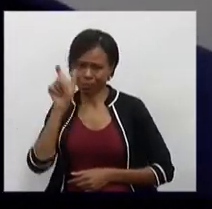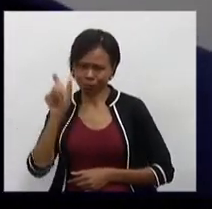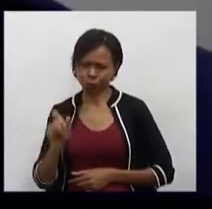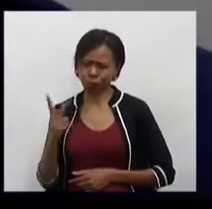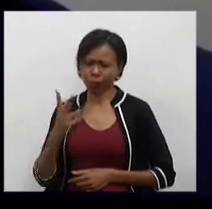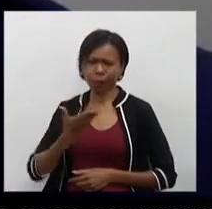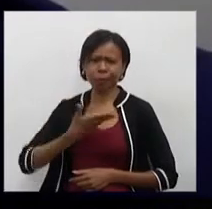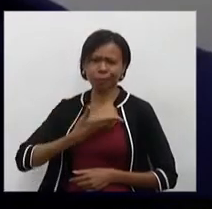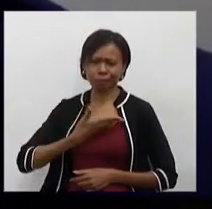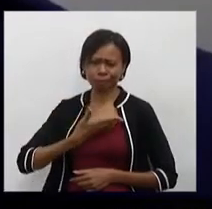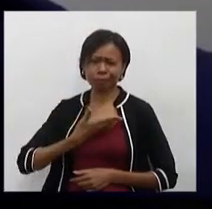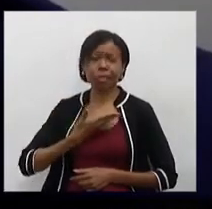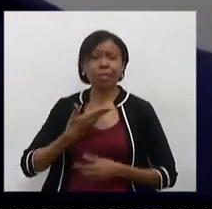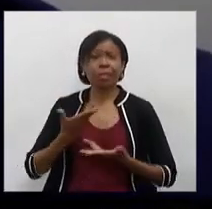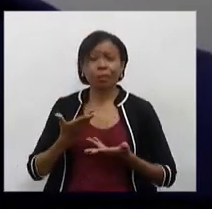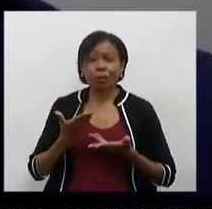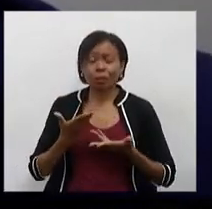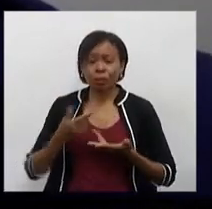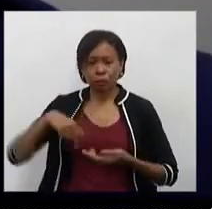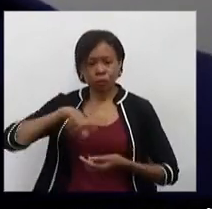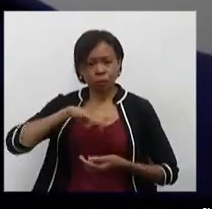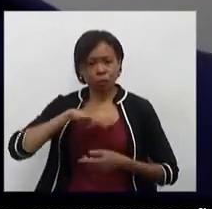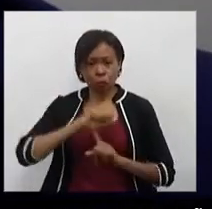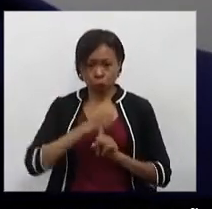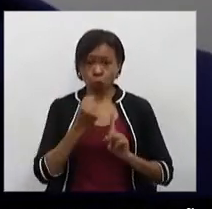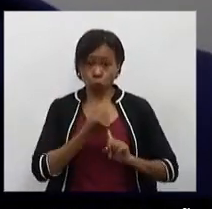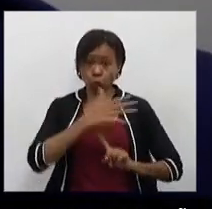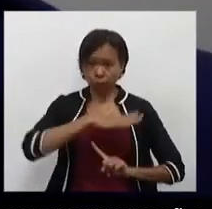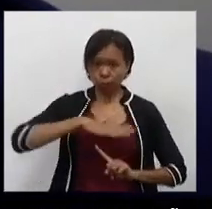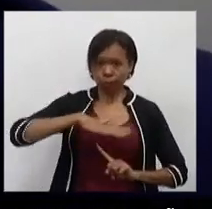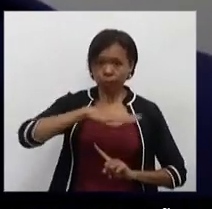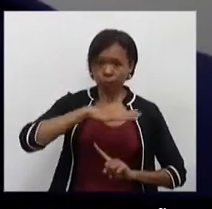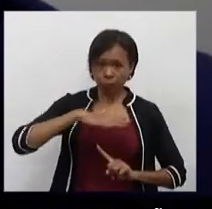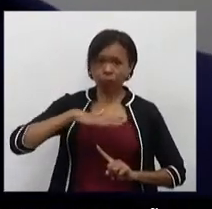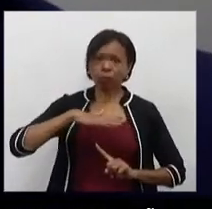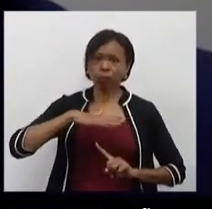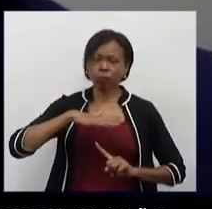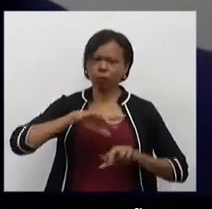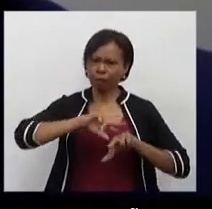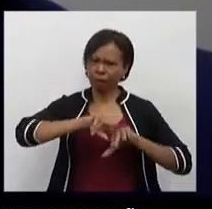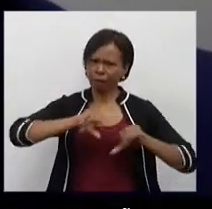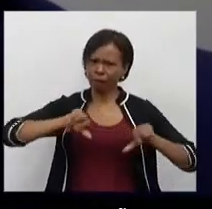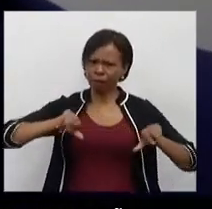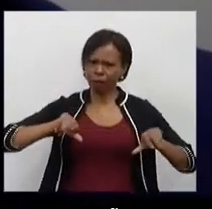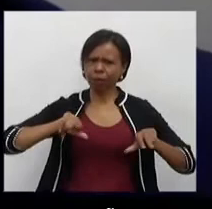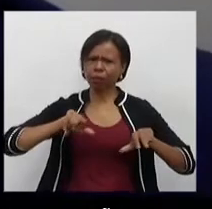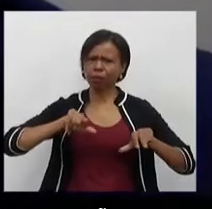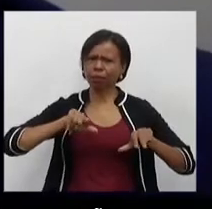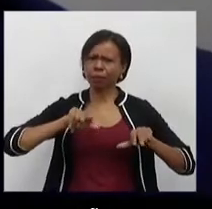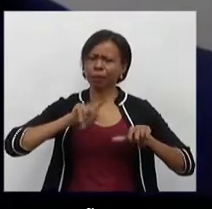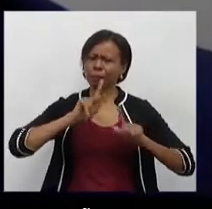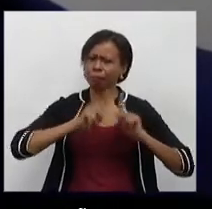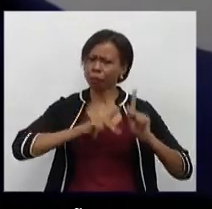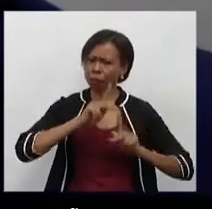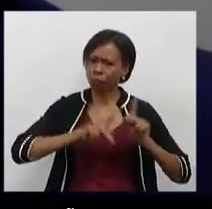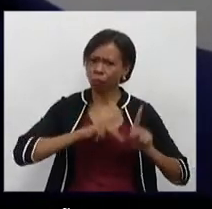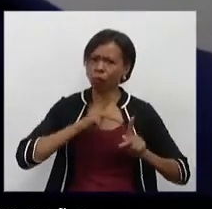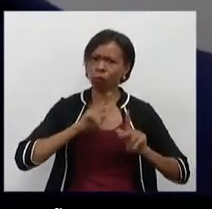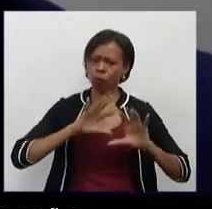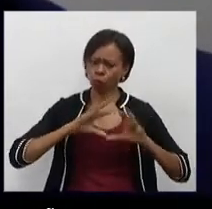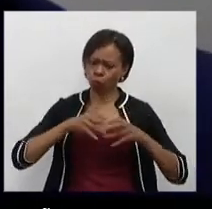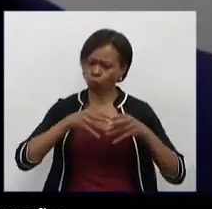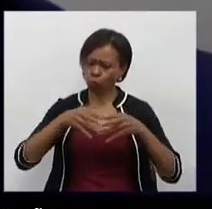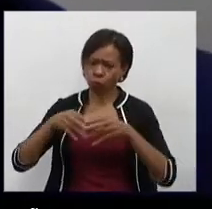enquanto sociedade, e eu vejo aqui que somos muitas vozes, muitas pessoas, muitas